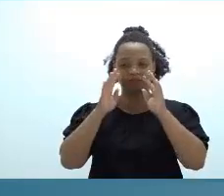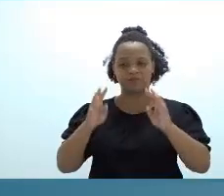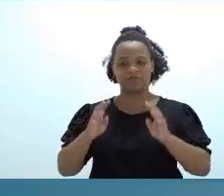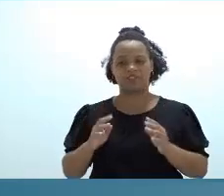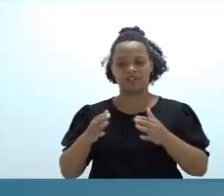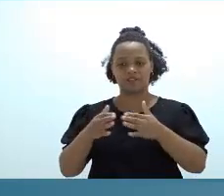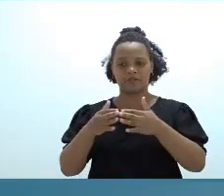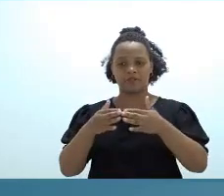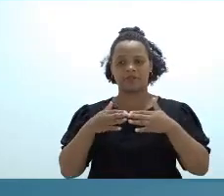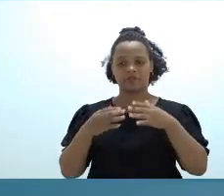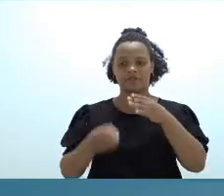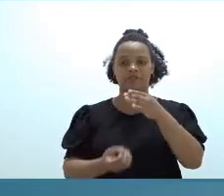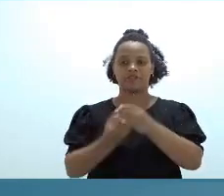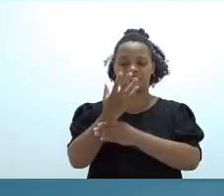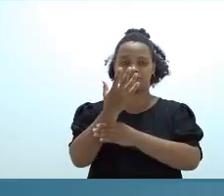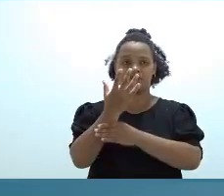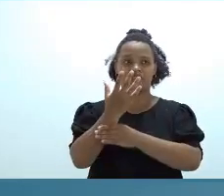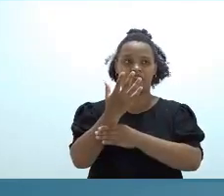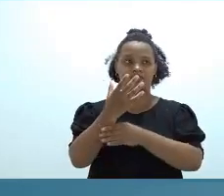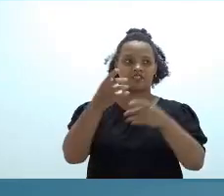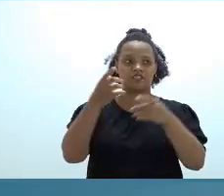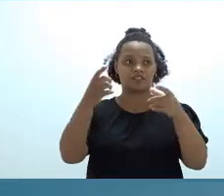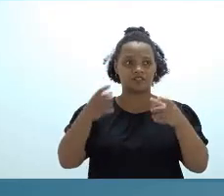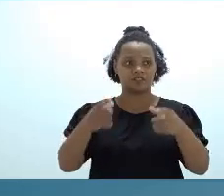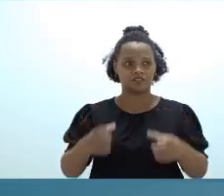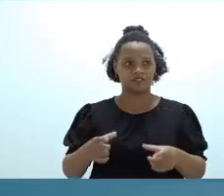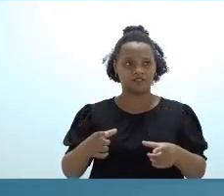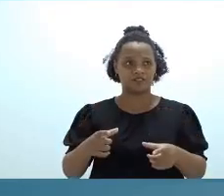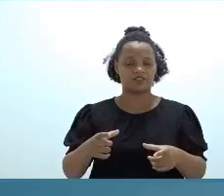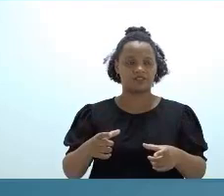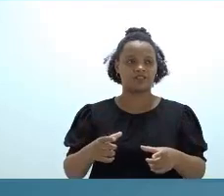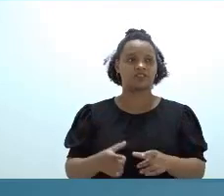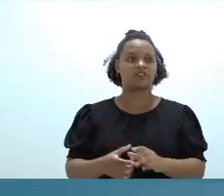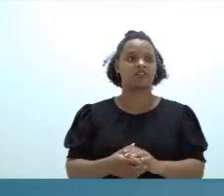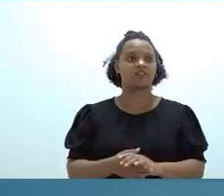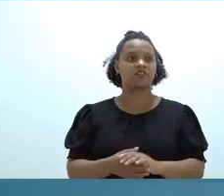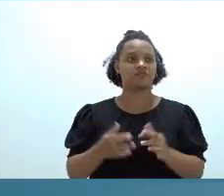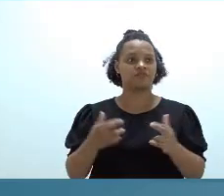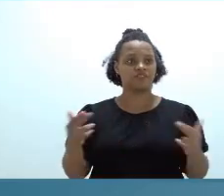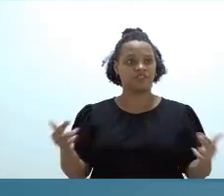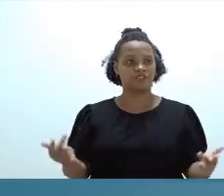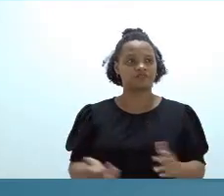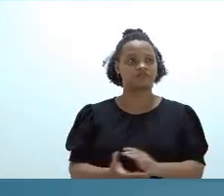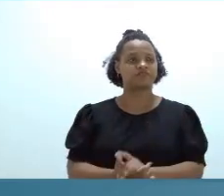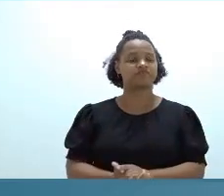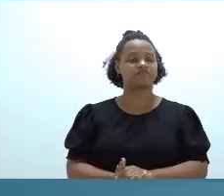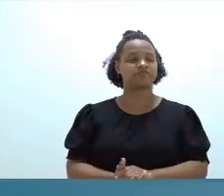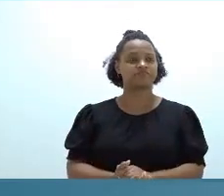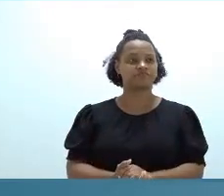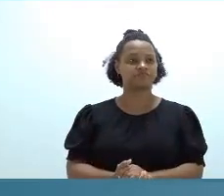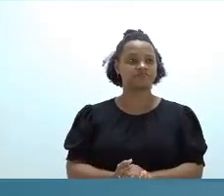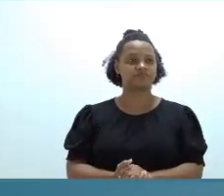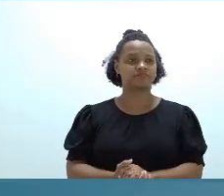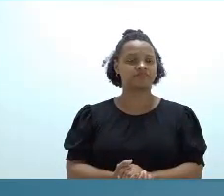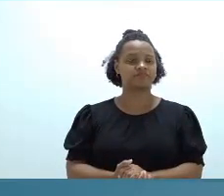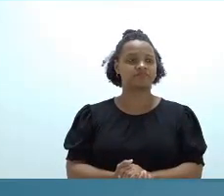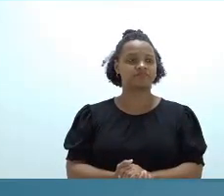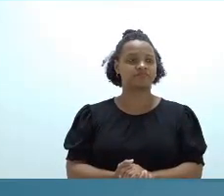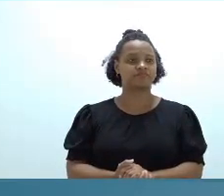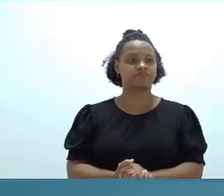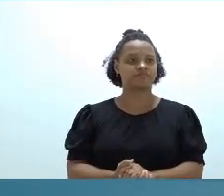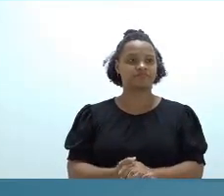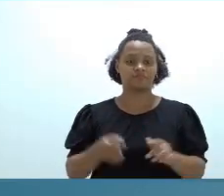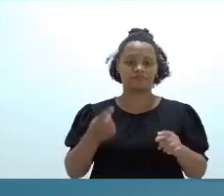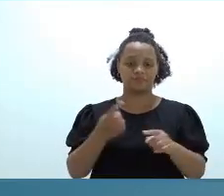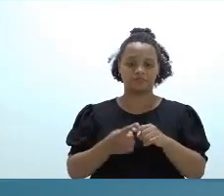da criação da central de RPV. Porque, senhores, o tribunal tem a